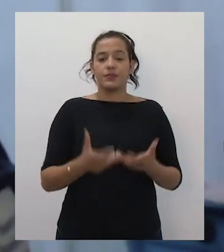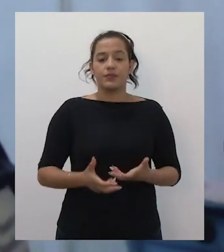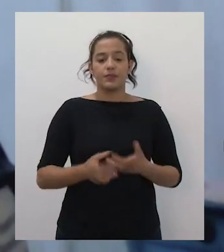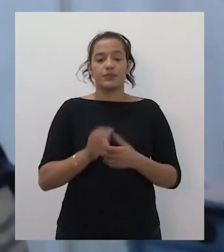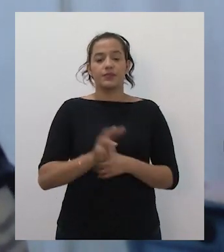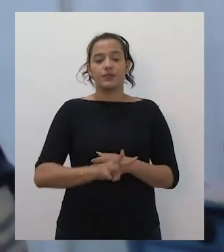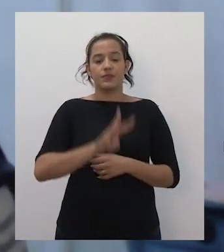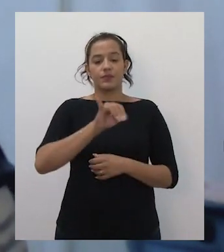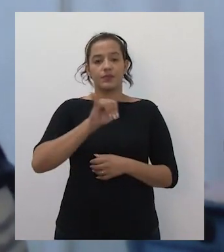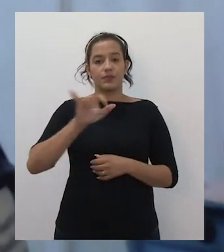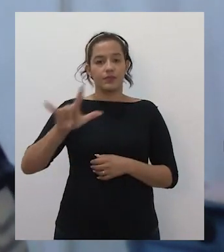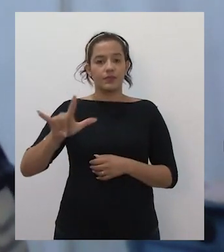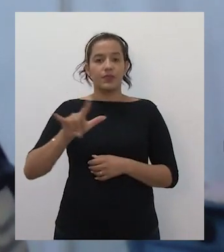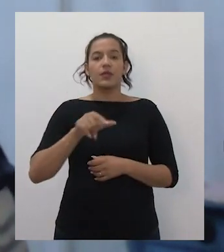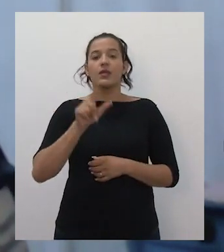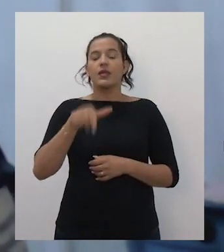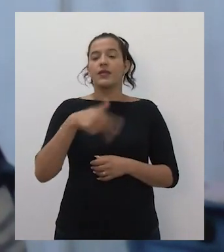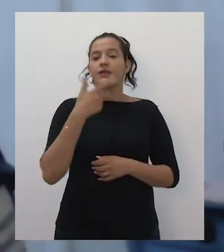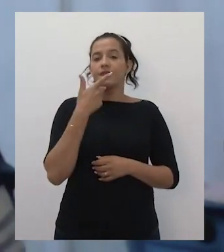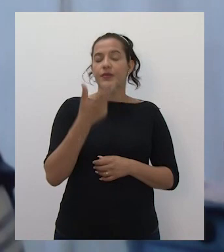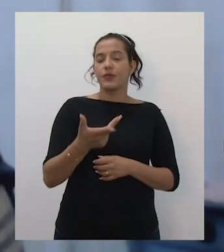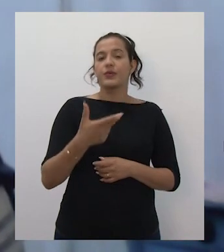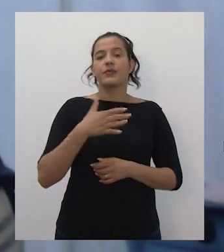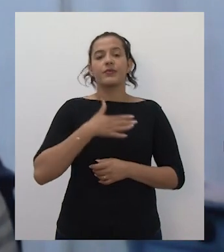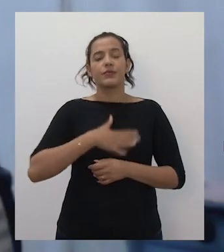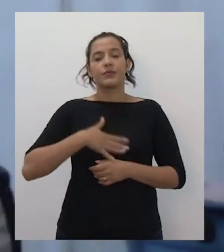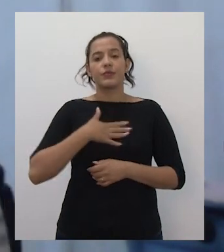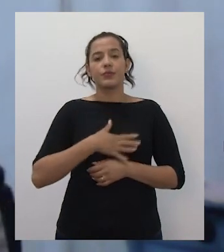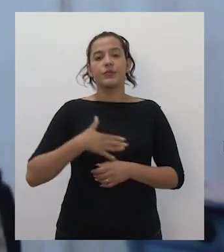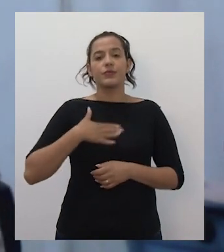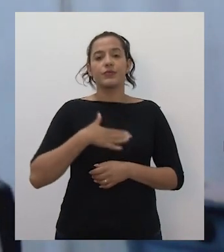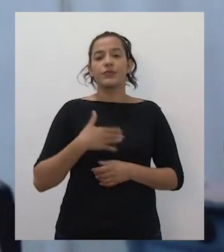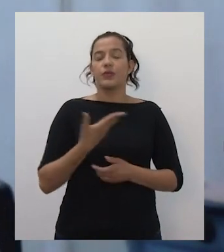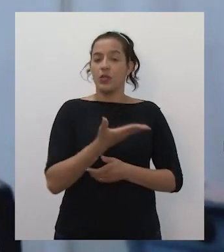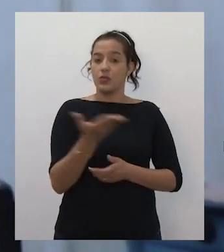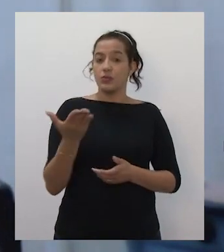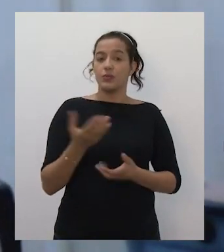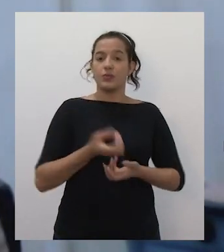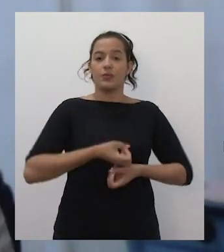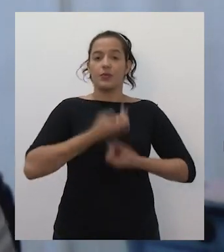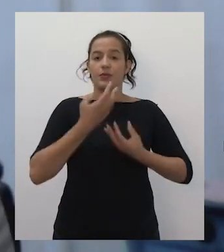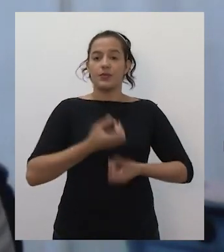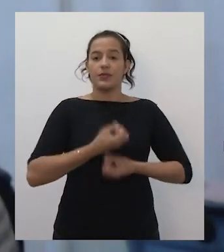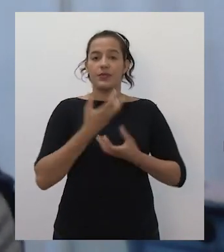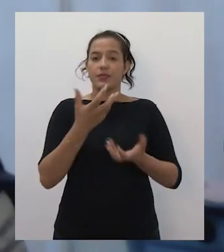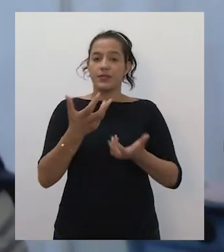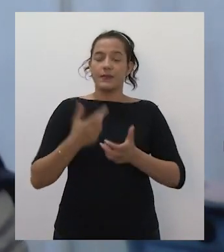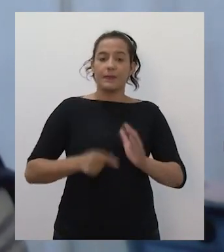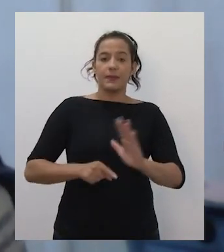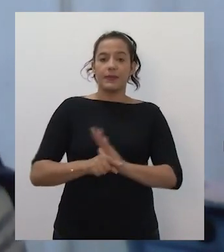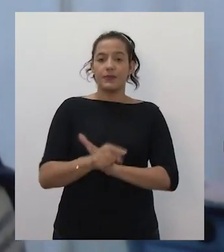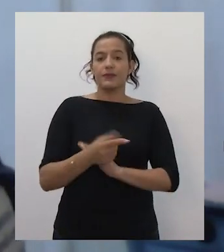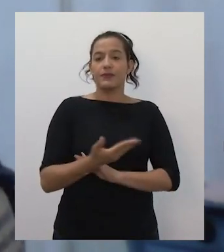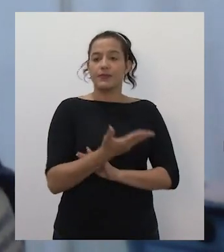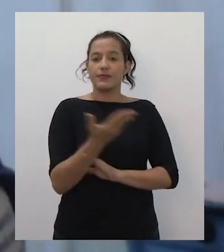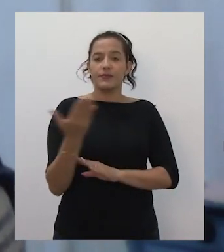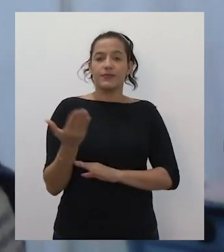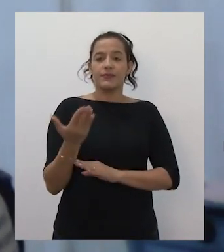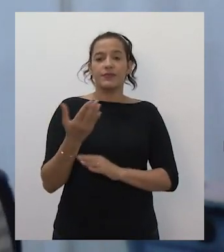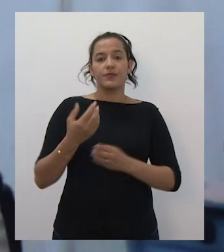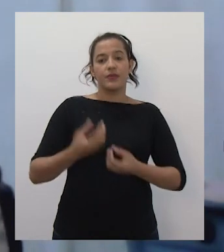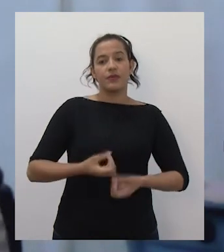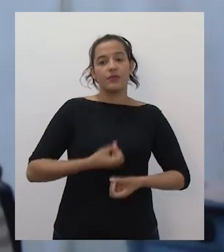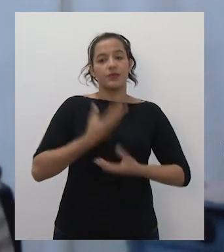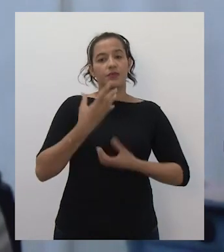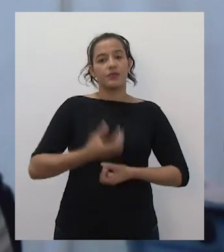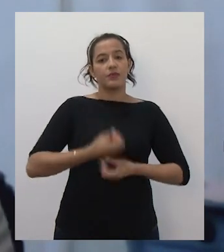trouxe que o pessoal ficou interessado, né, nas suas poesias, e eu queria te perguntar se você se sentiria à vontade